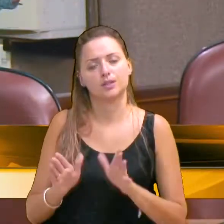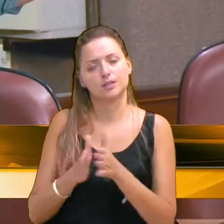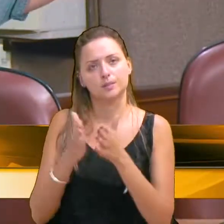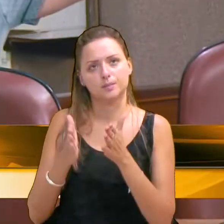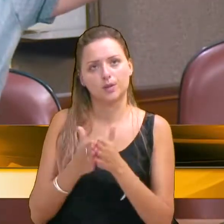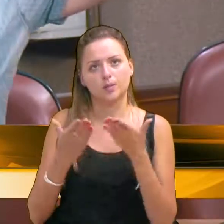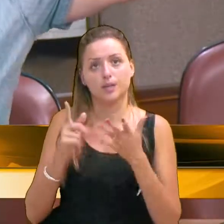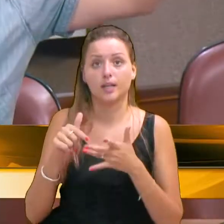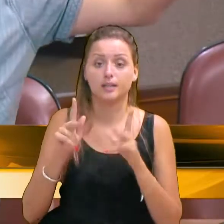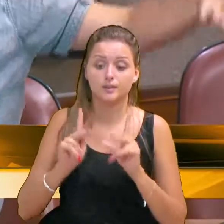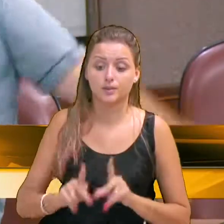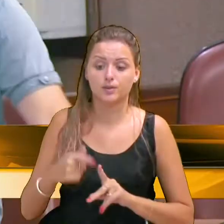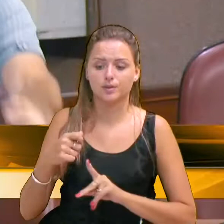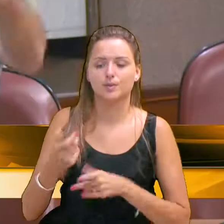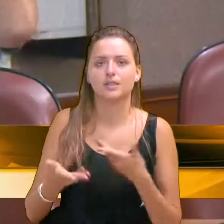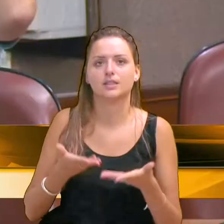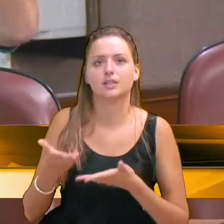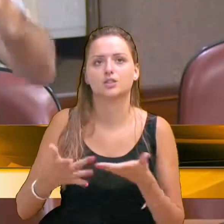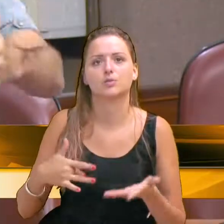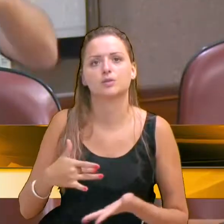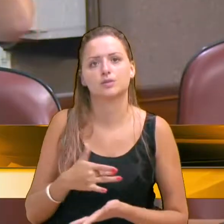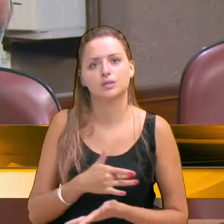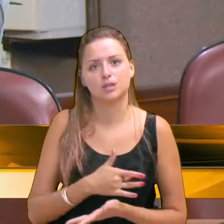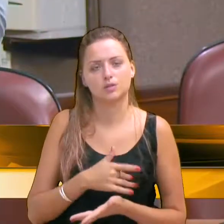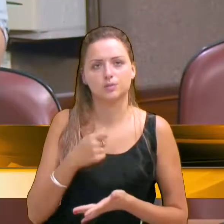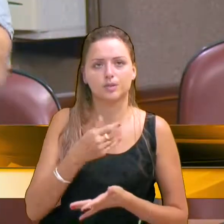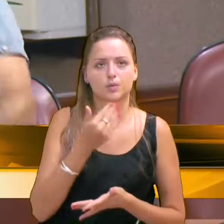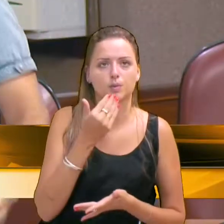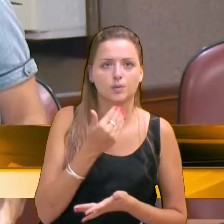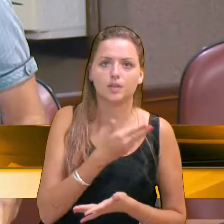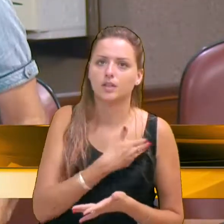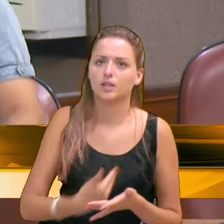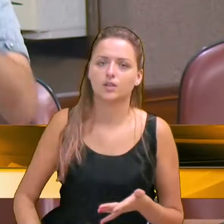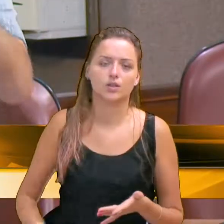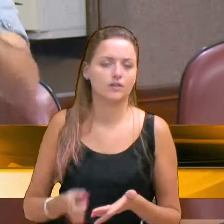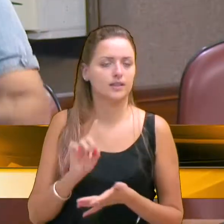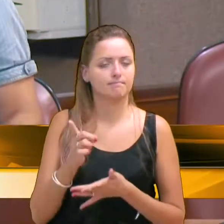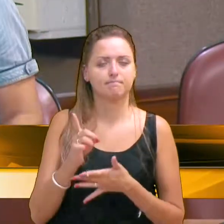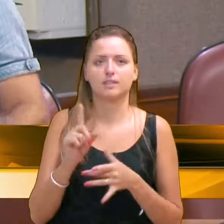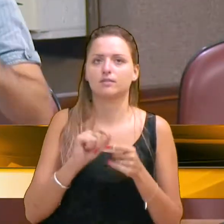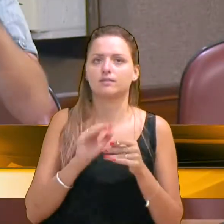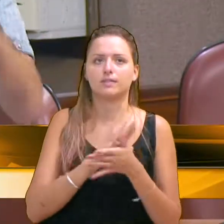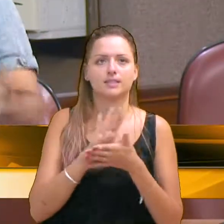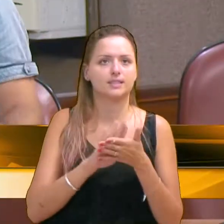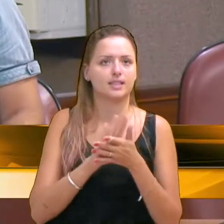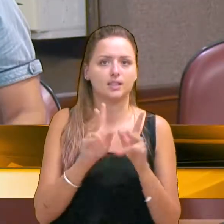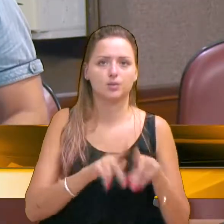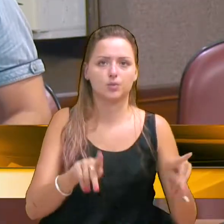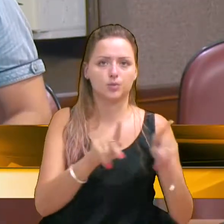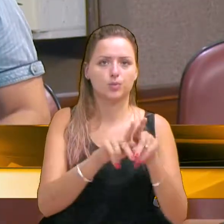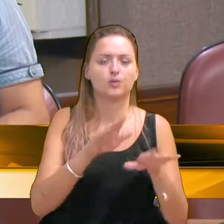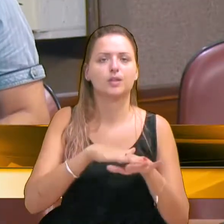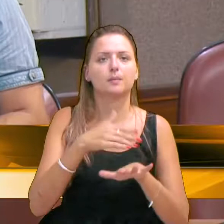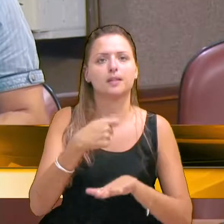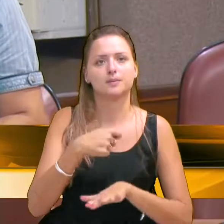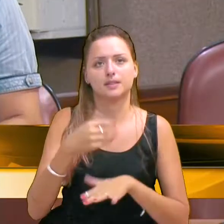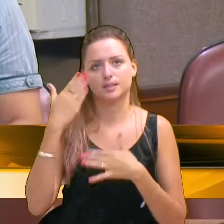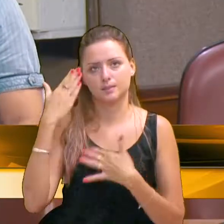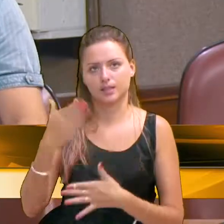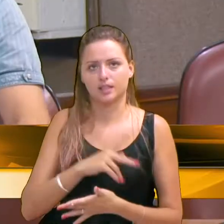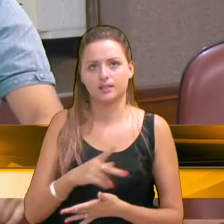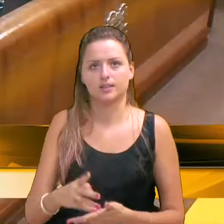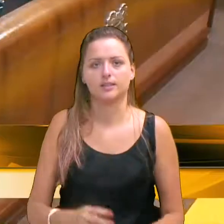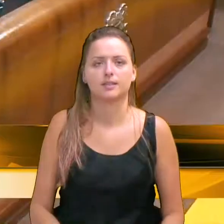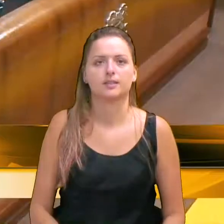pobres. É quem precisa do atendimento da saúde, a quem precisa de um alimento, e os governos não são sensíveis a esse povo que precisa de um alento. Muito obrigado,